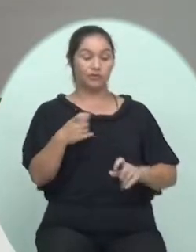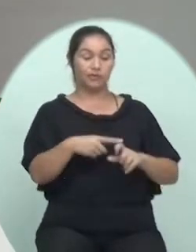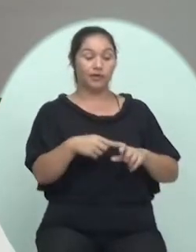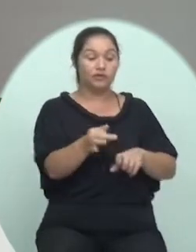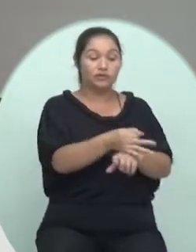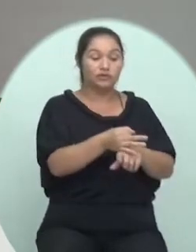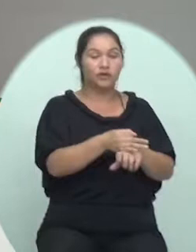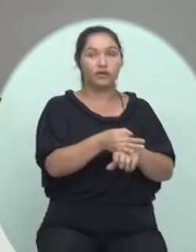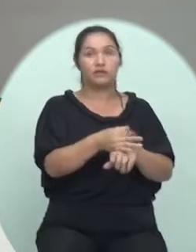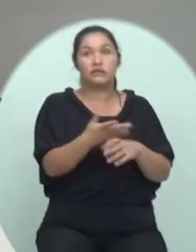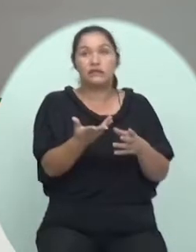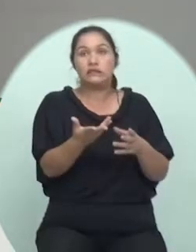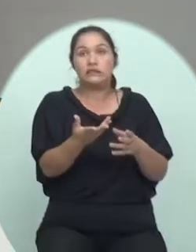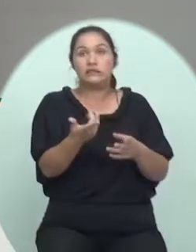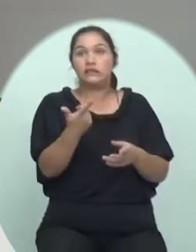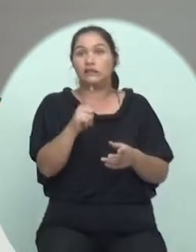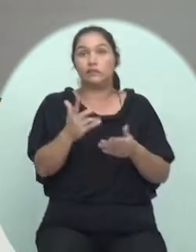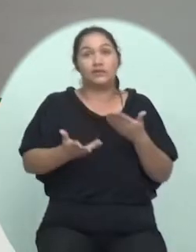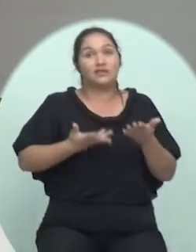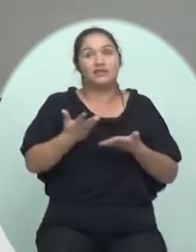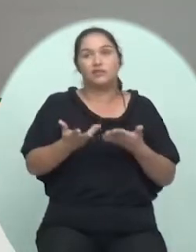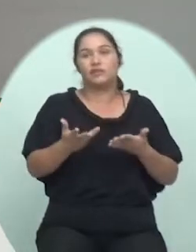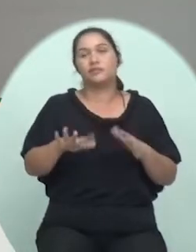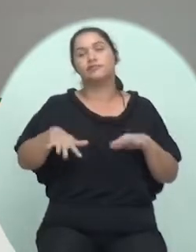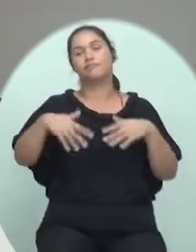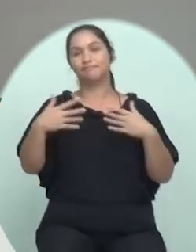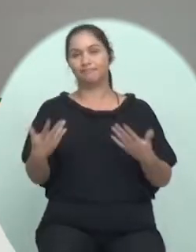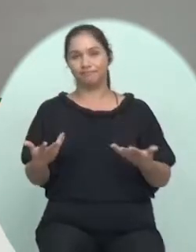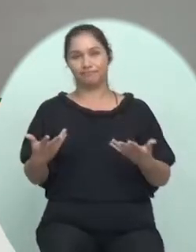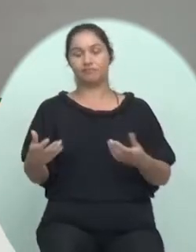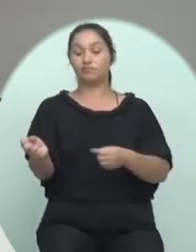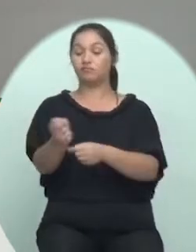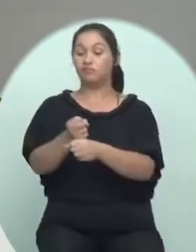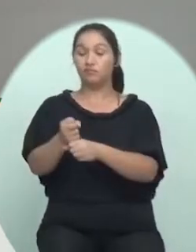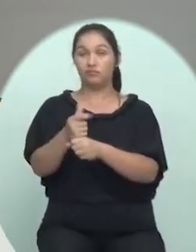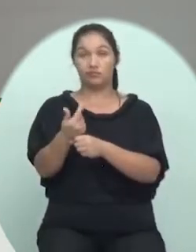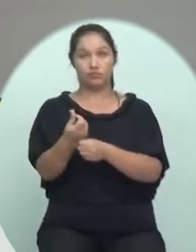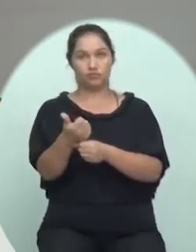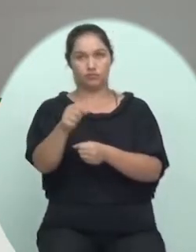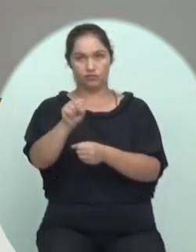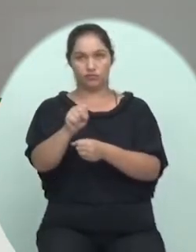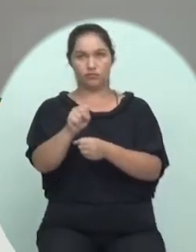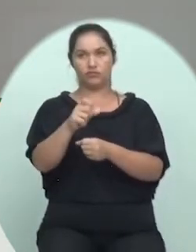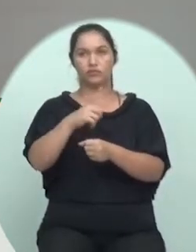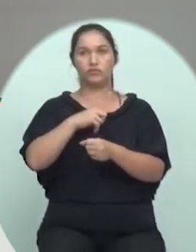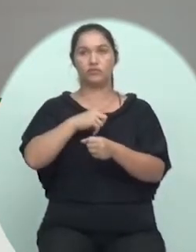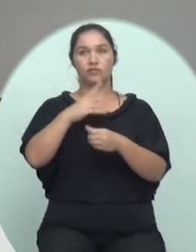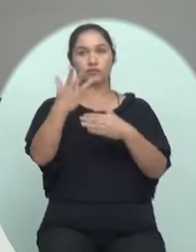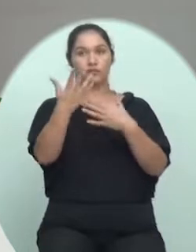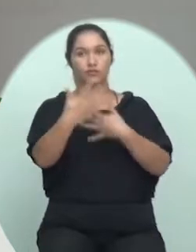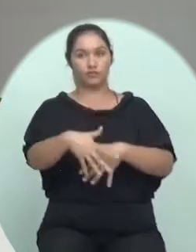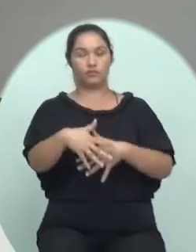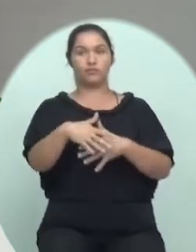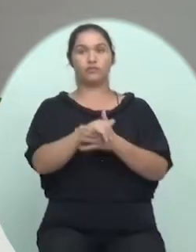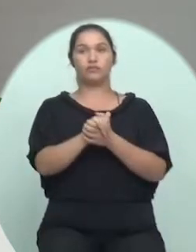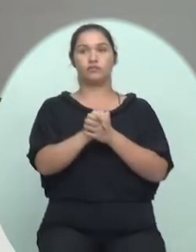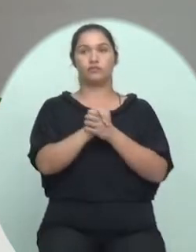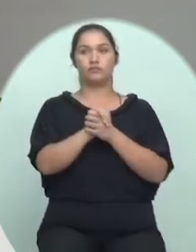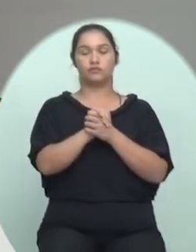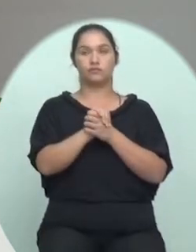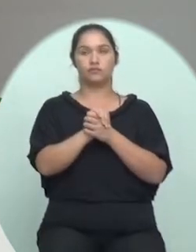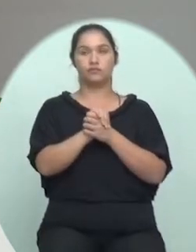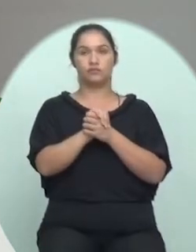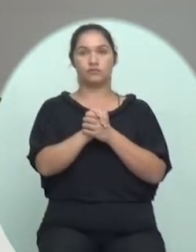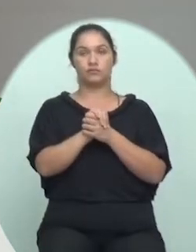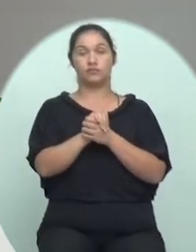Houve em 2018 um processo seletivo 003, 2018, onde tiveram 15 profissionais